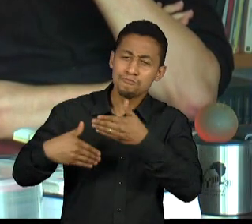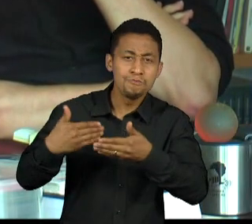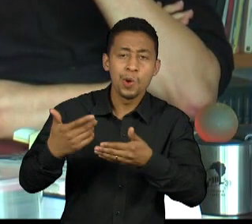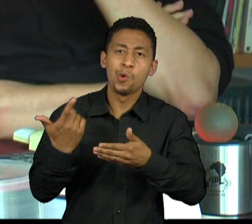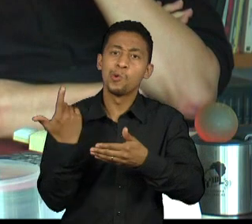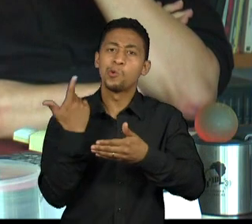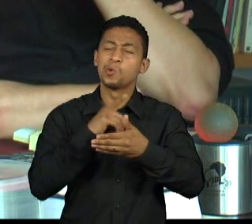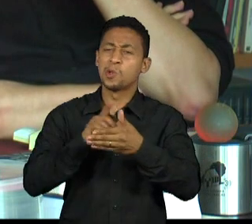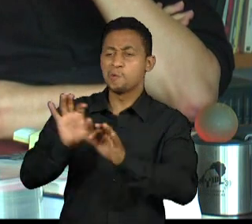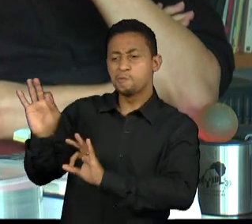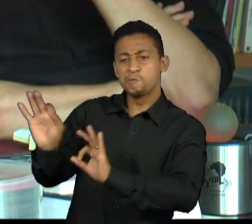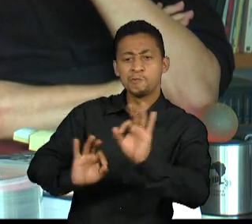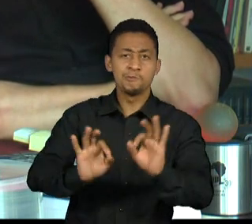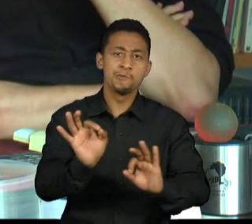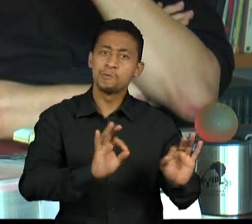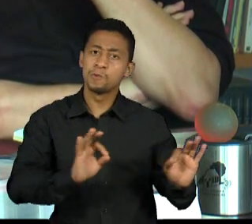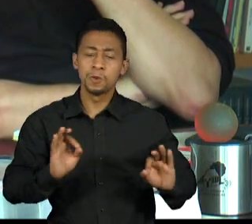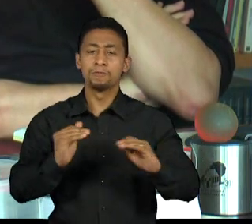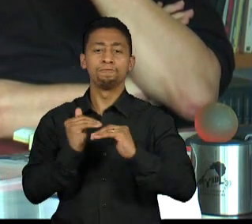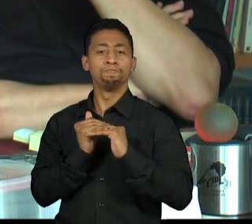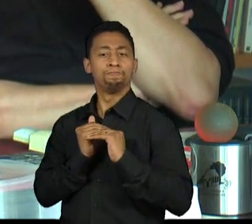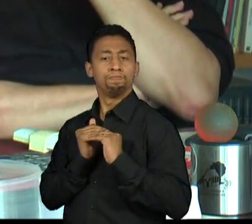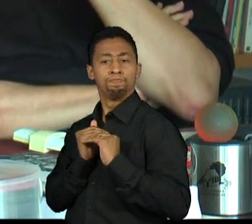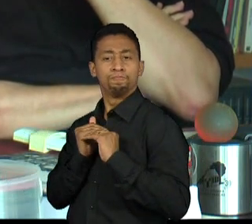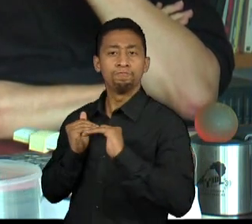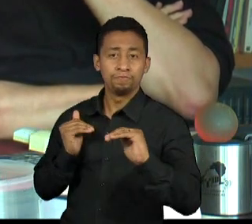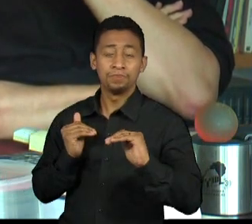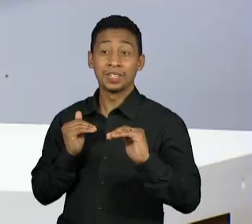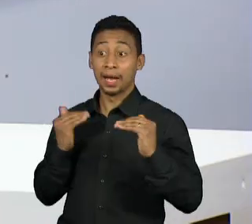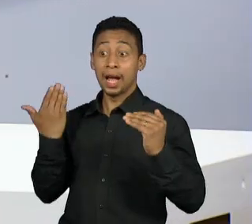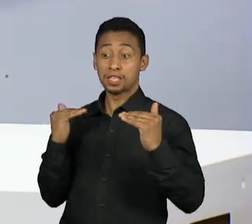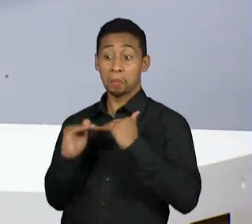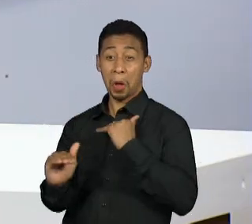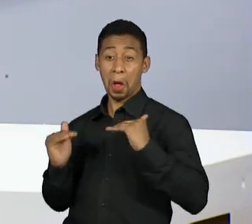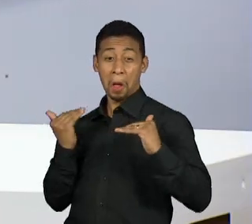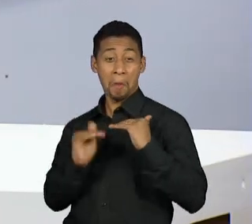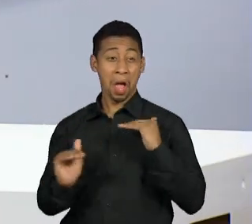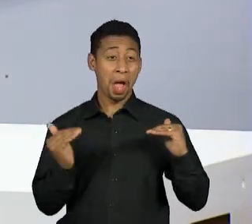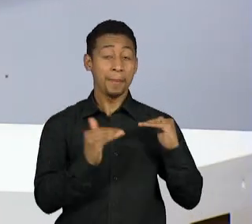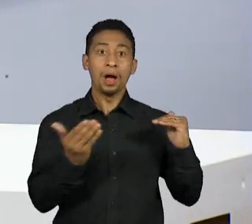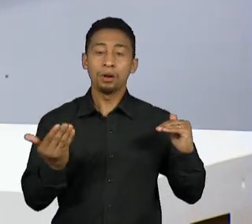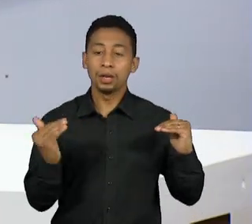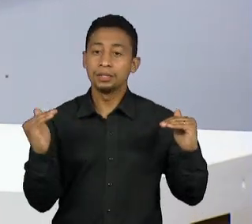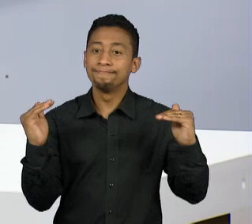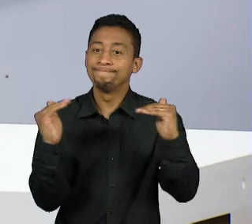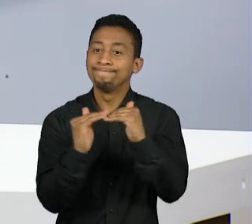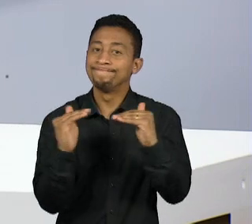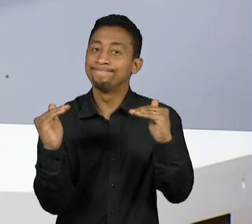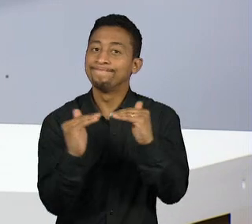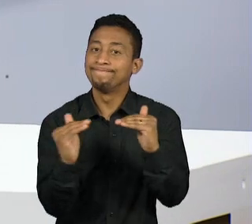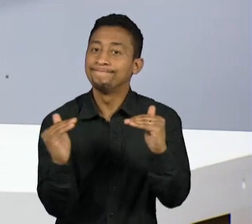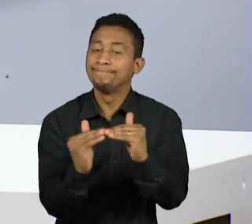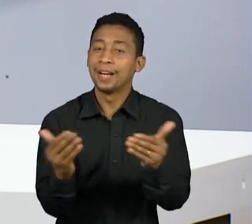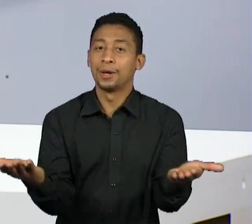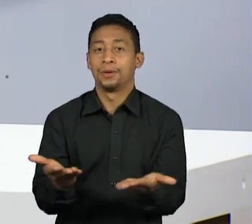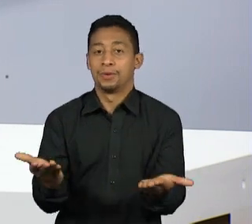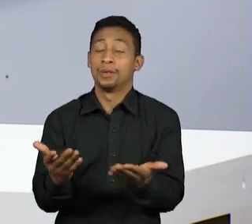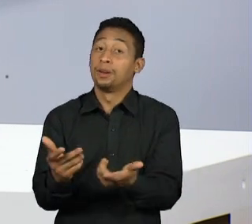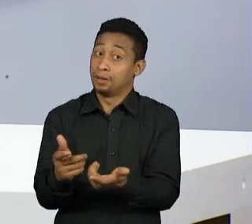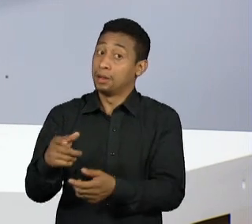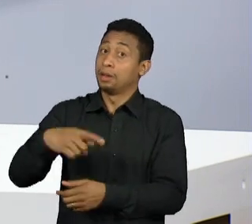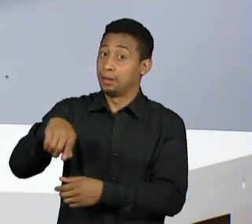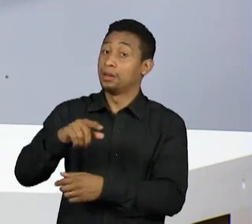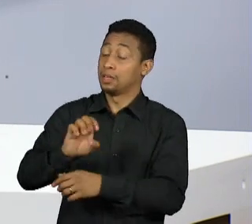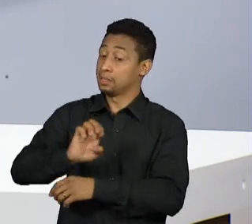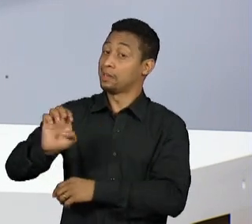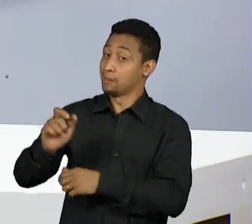e relativizassem antigas discordâncias, porque é uma coisa que muita gente está precisando fazer, né? Bastante à